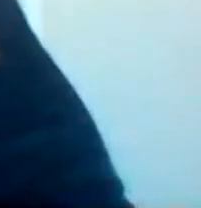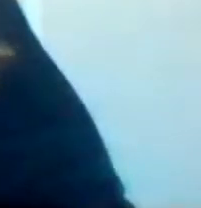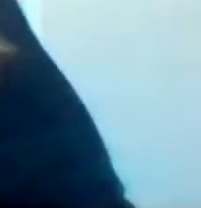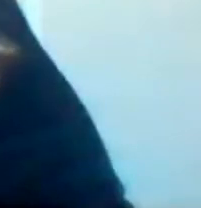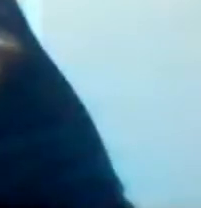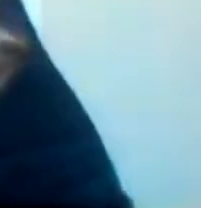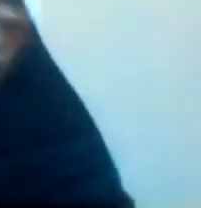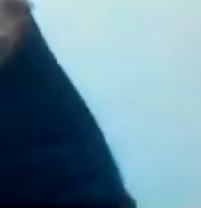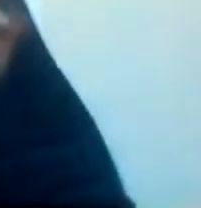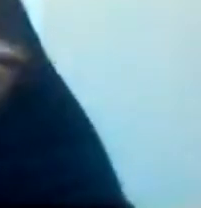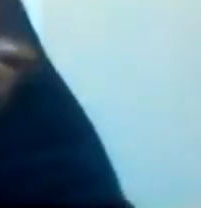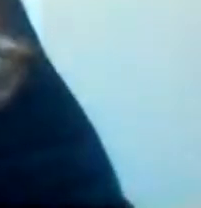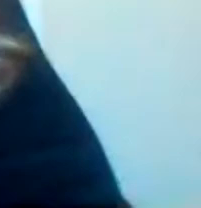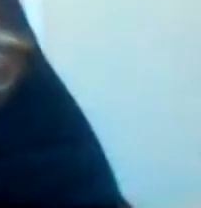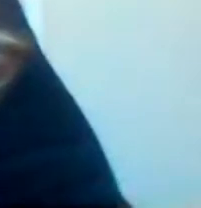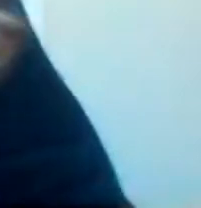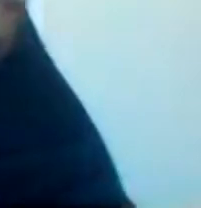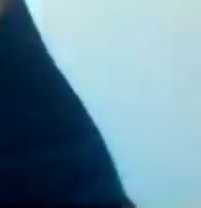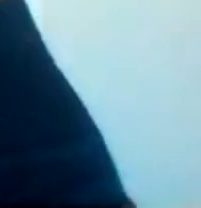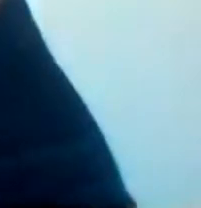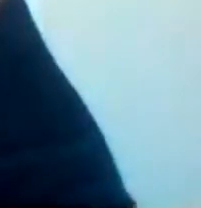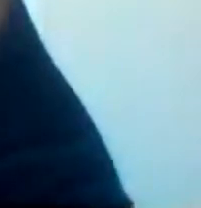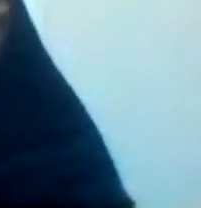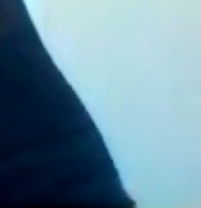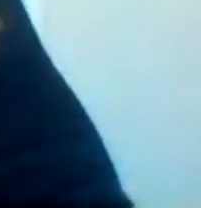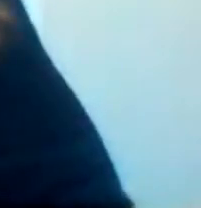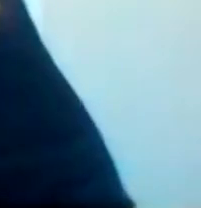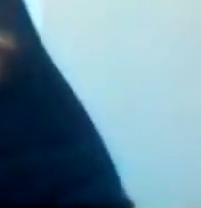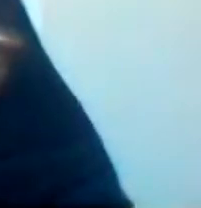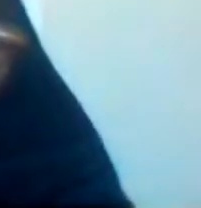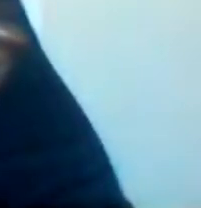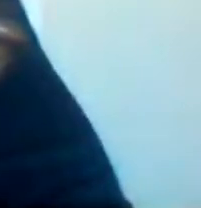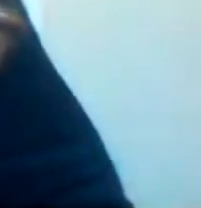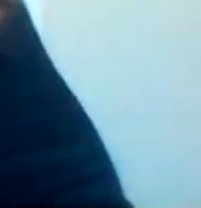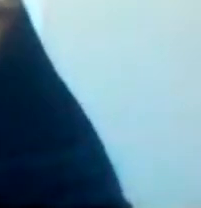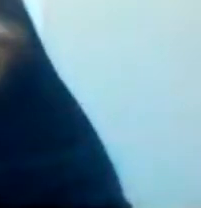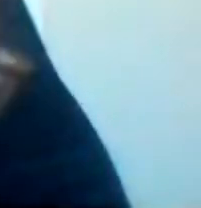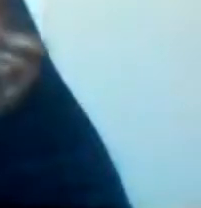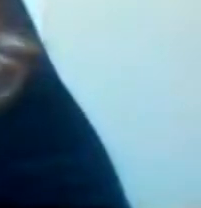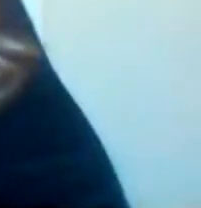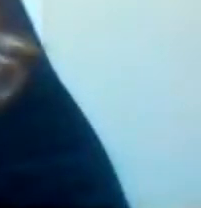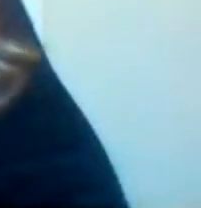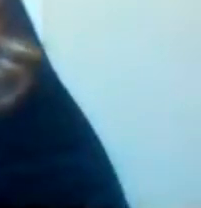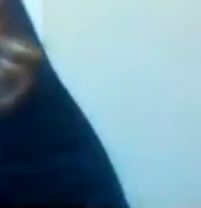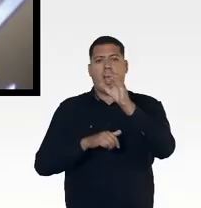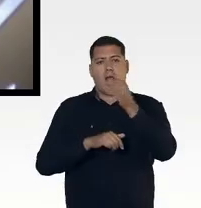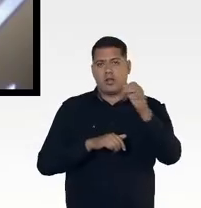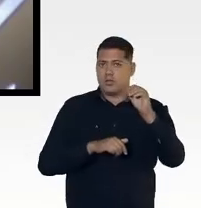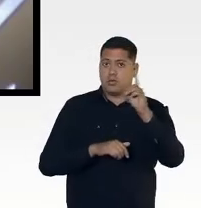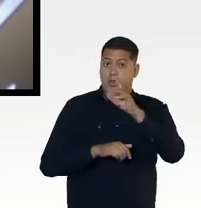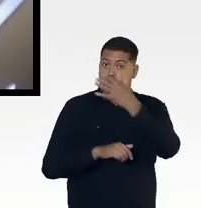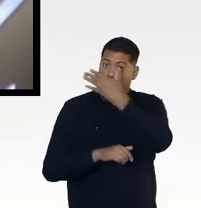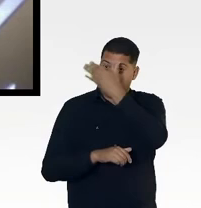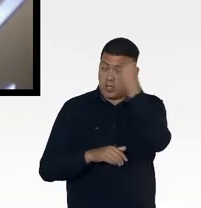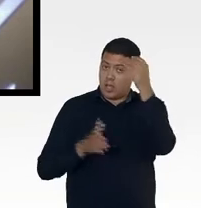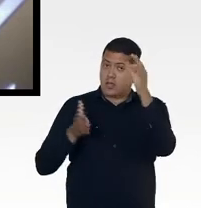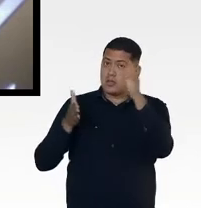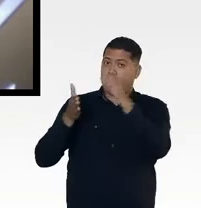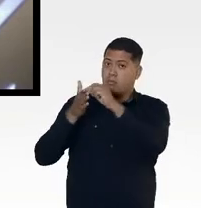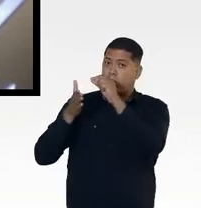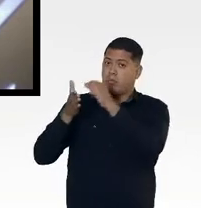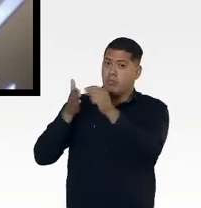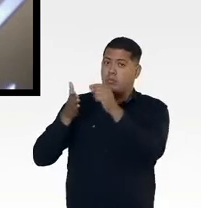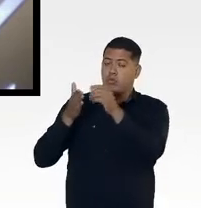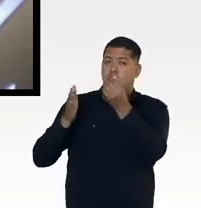passos firmes. Esse grupo é uma grande revolução na magistratura brasileira. Quem quiser assistir